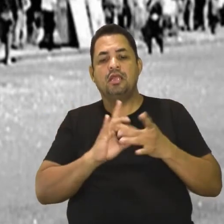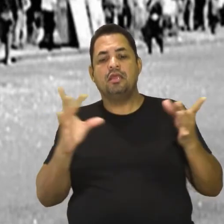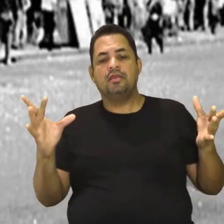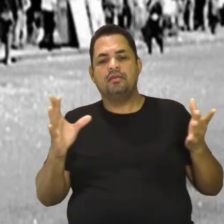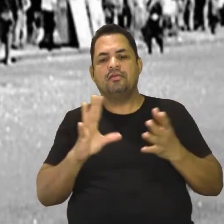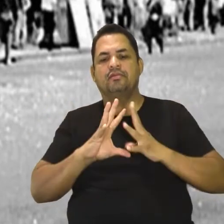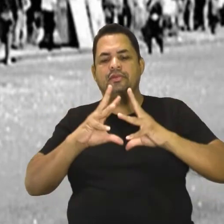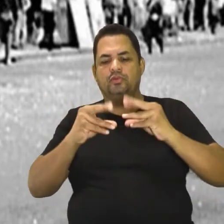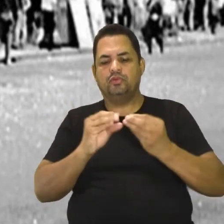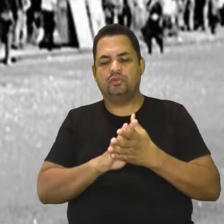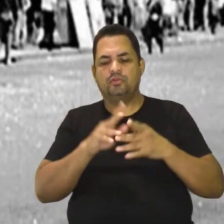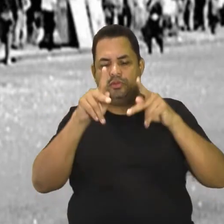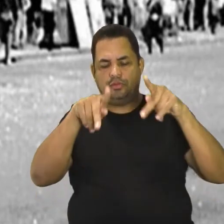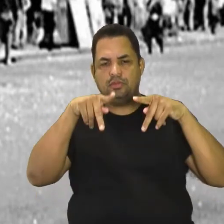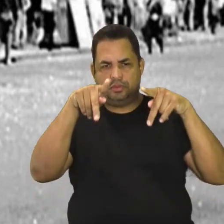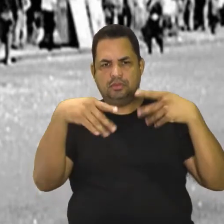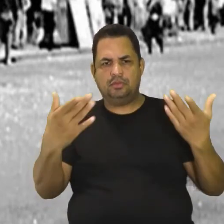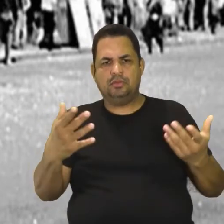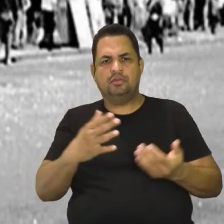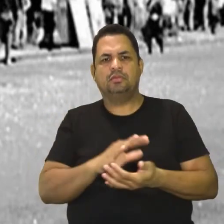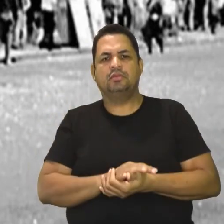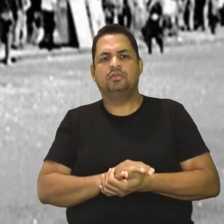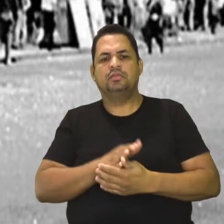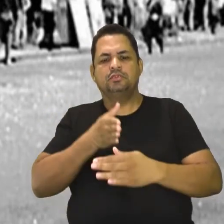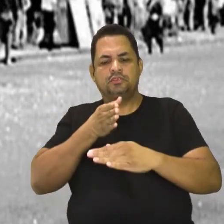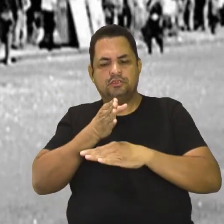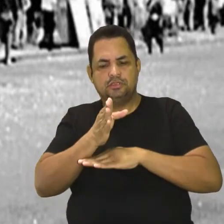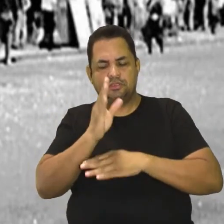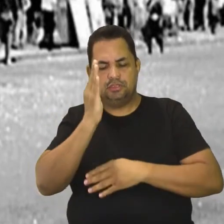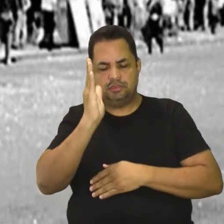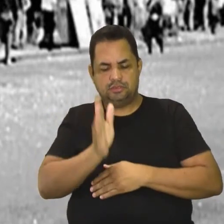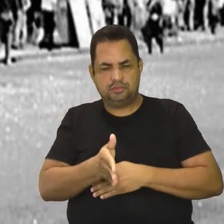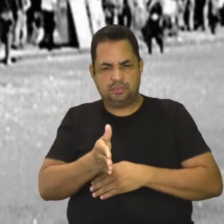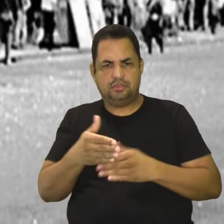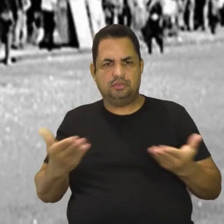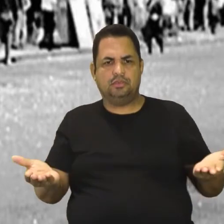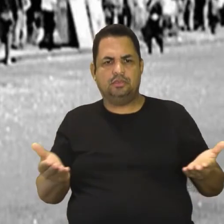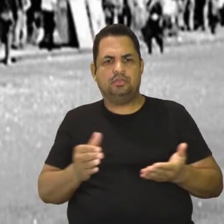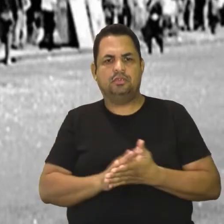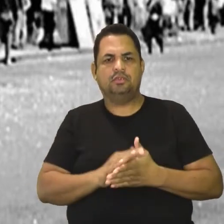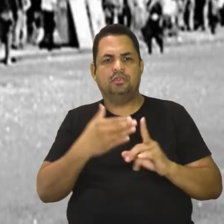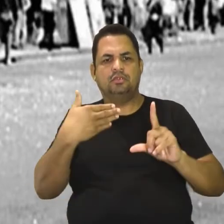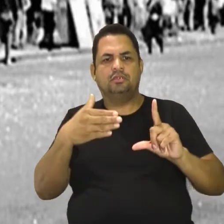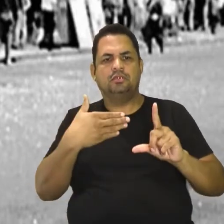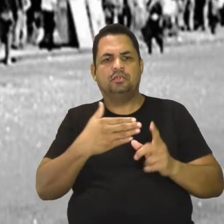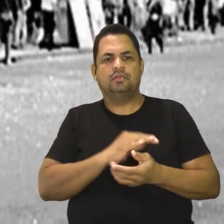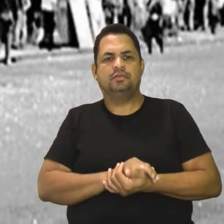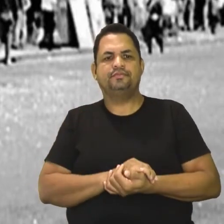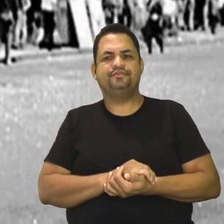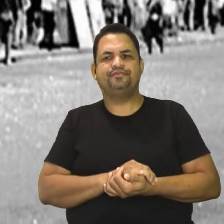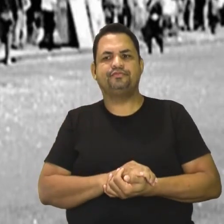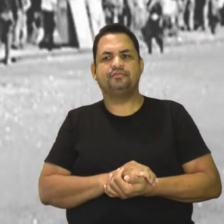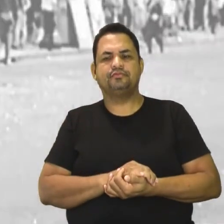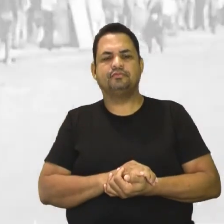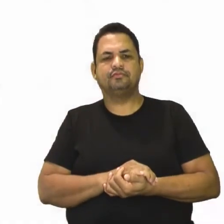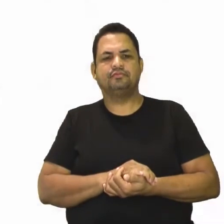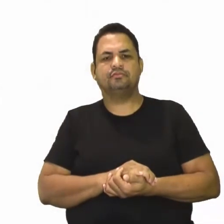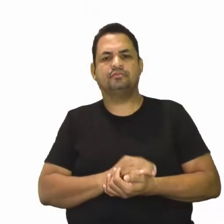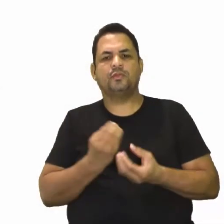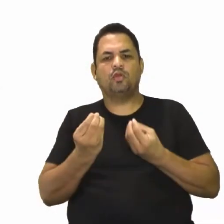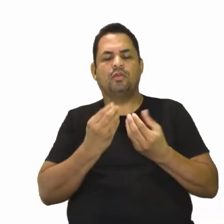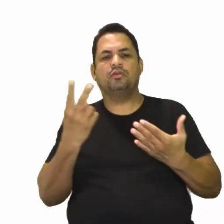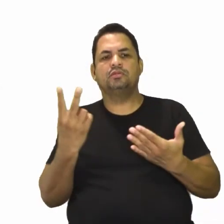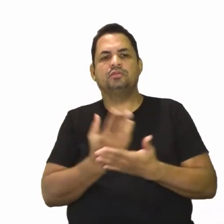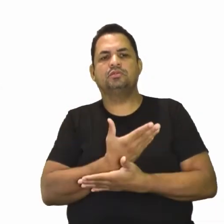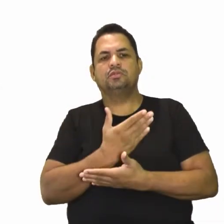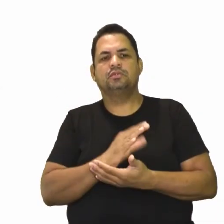para toda a população. Direta já, começa uma campanha direta já. Na tela de vocês aí, para nós vermos isso aí, como é que se